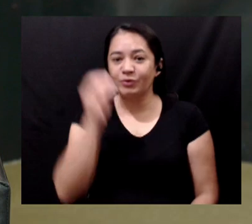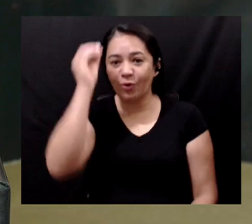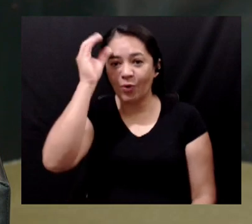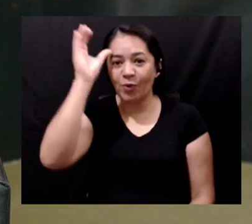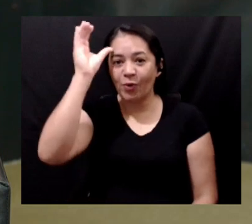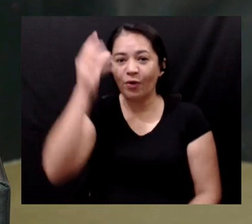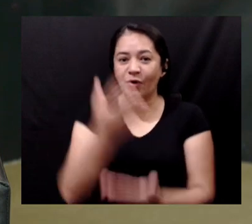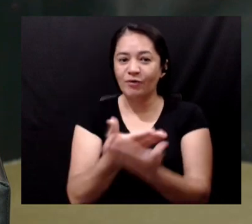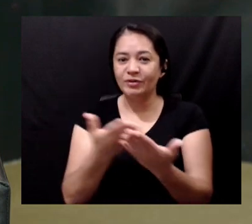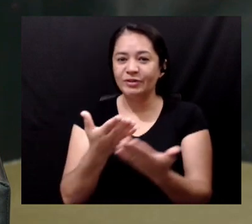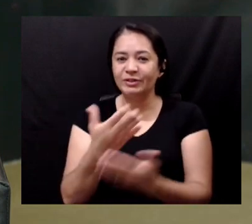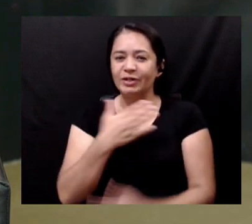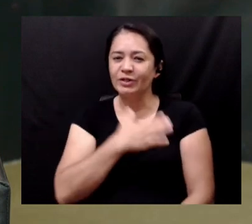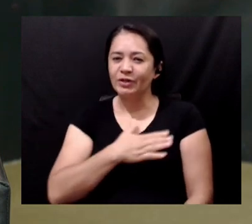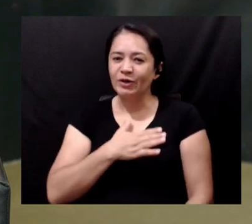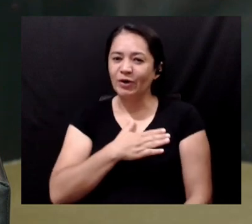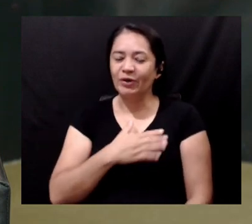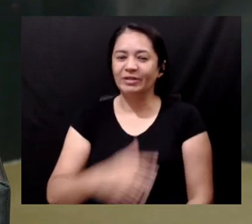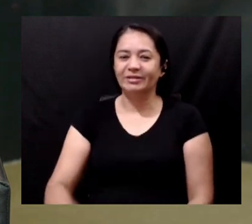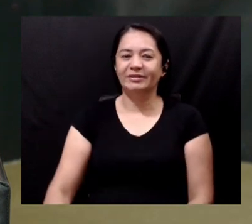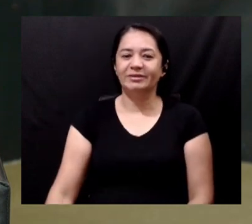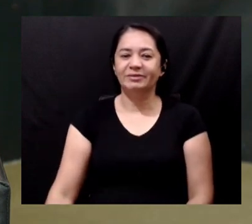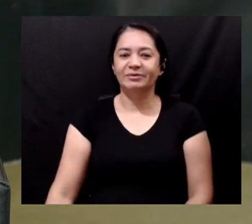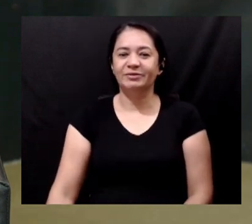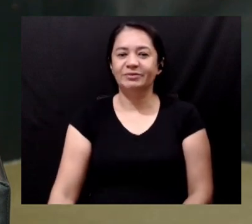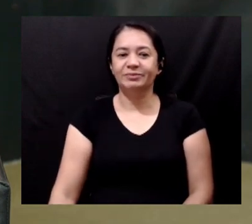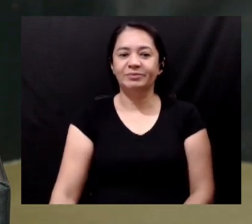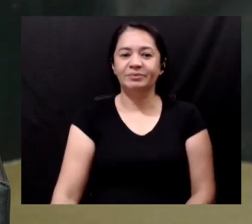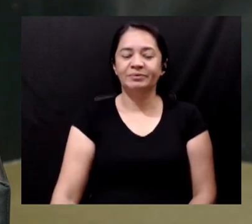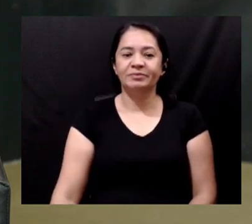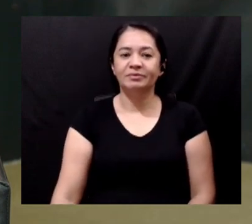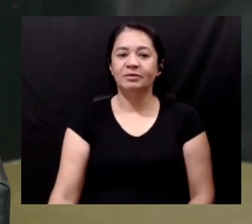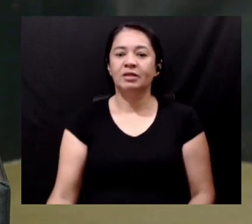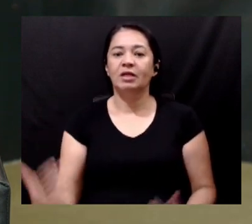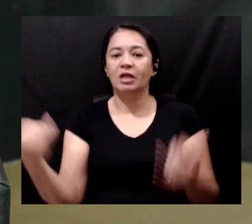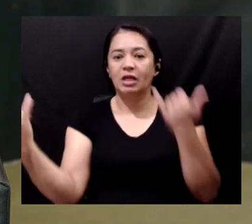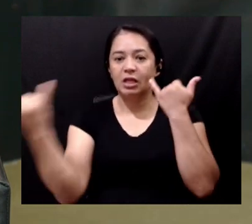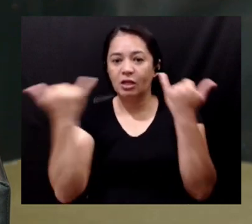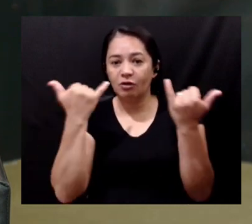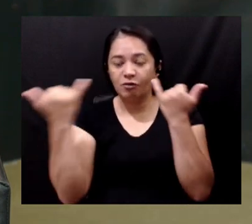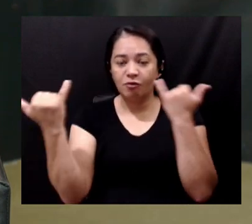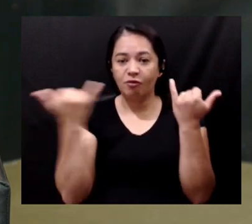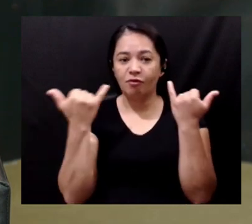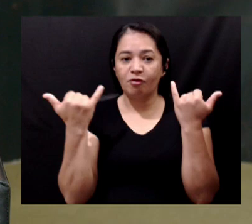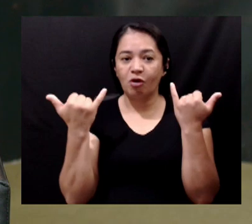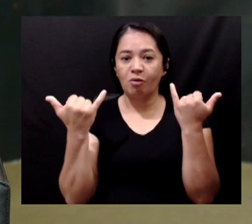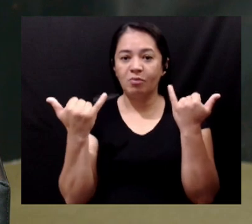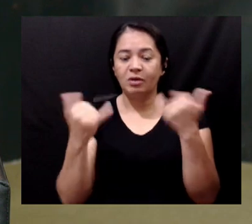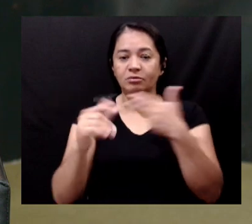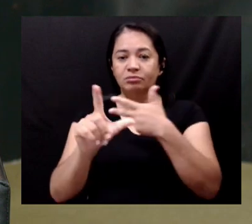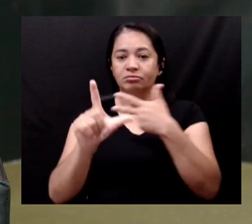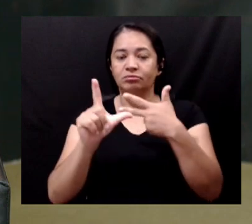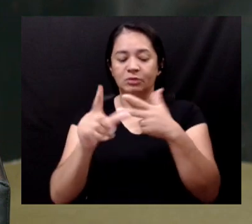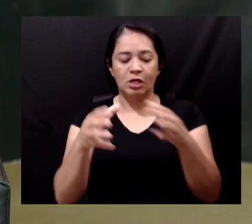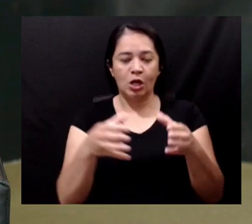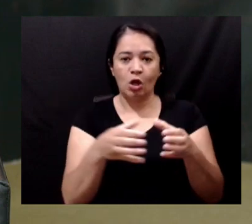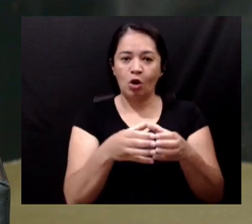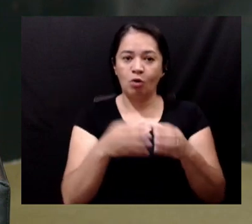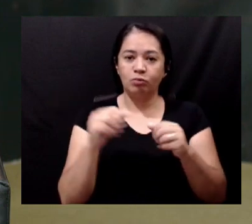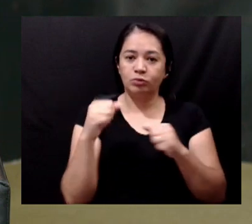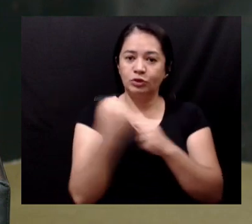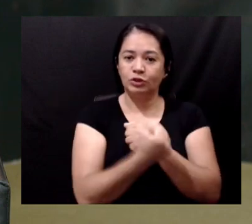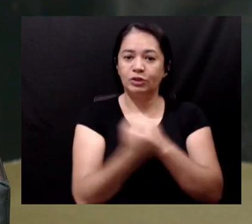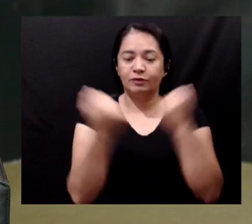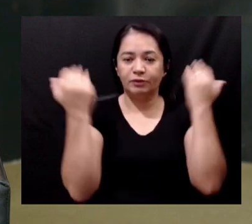por orquídeas. Informações do Legislativo Campineiro, a Comissão de Defesa dos Animais faz balanço das ações